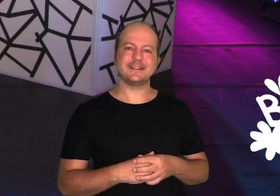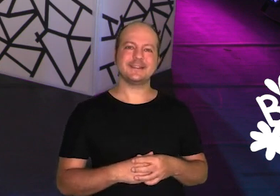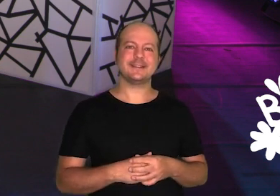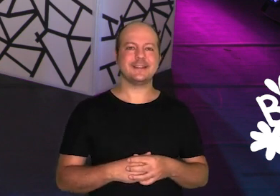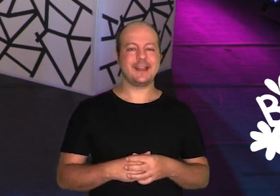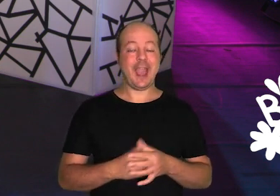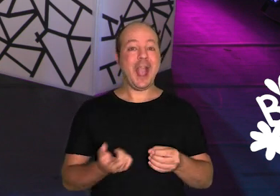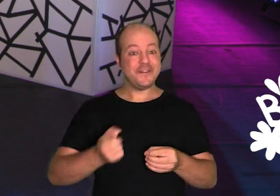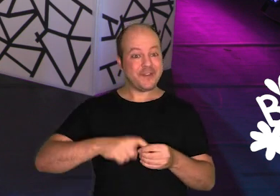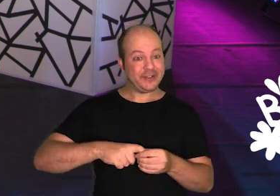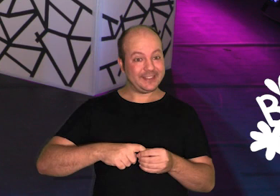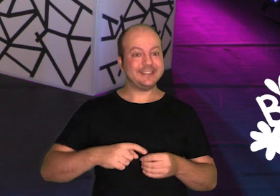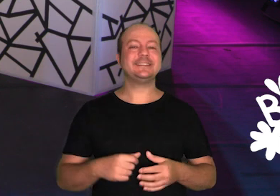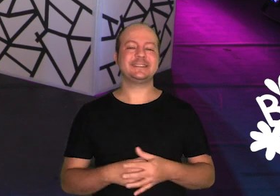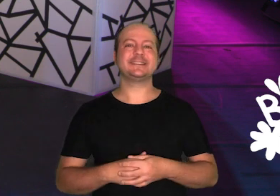Que volta.